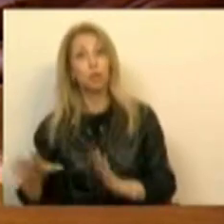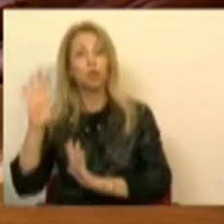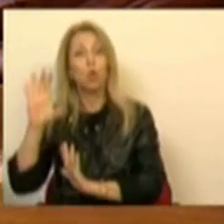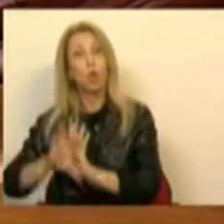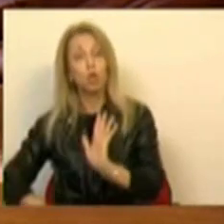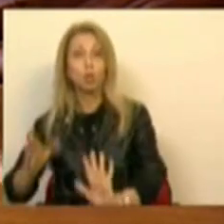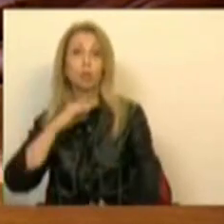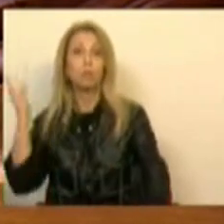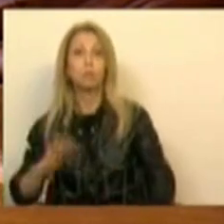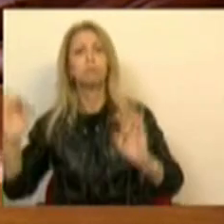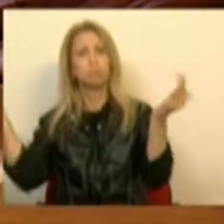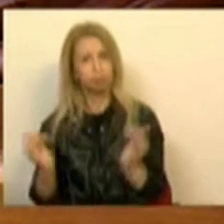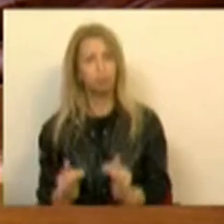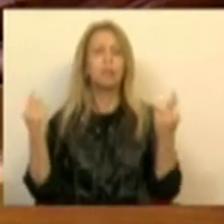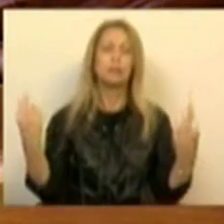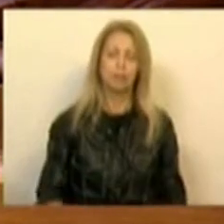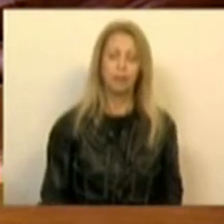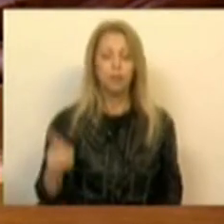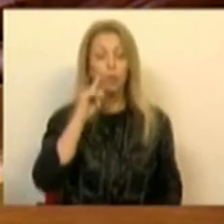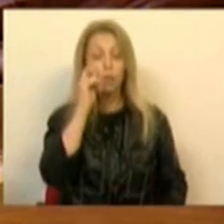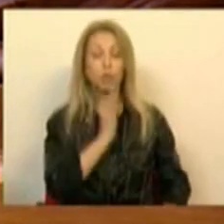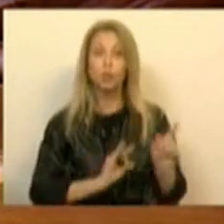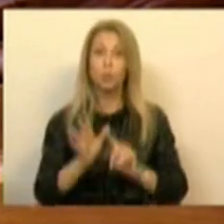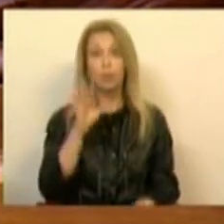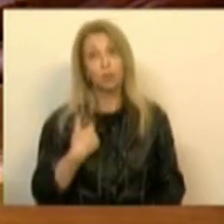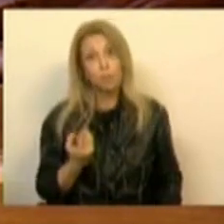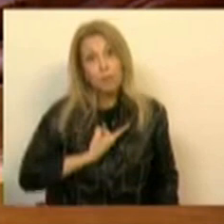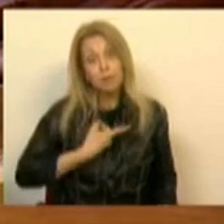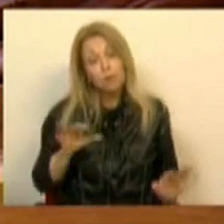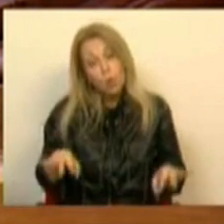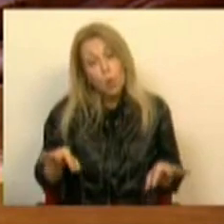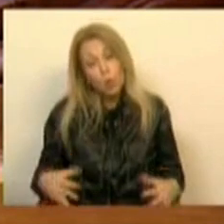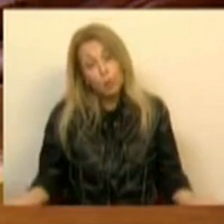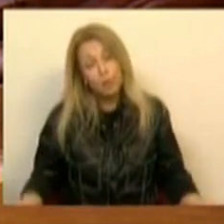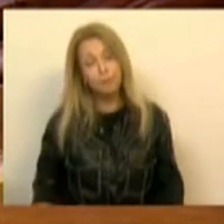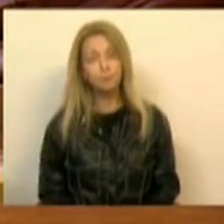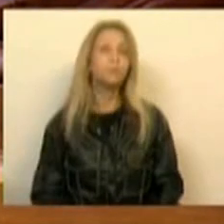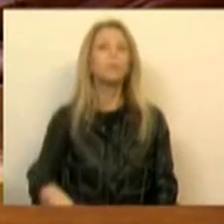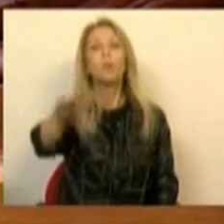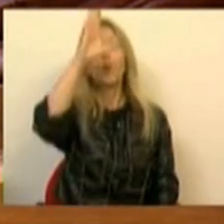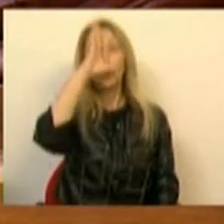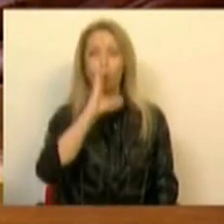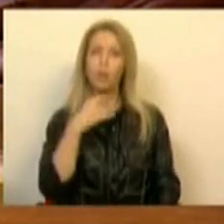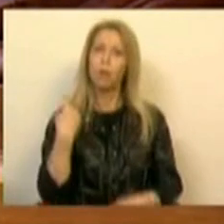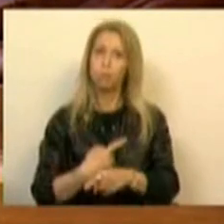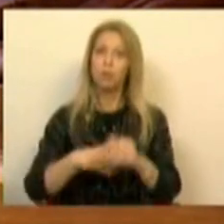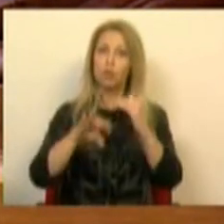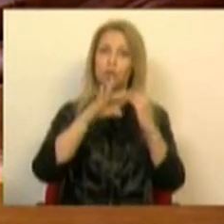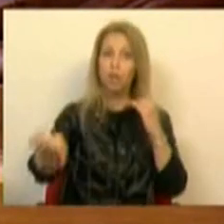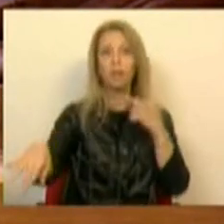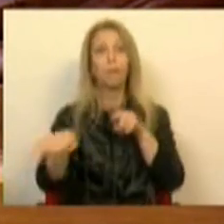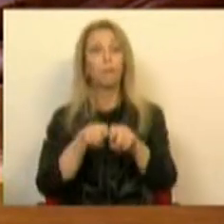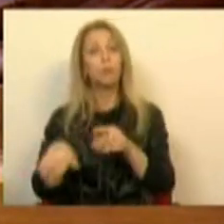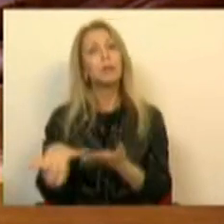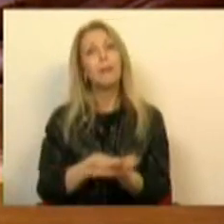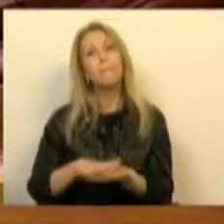senhoras e senhores deputados, tenho de concluir. O Governo mantém estável as políticas com